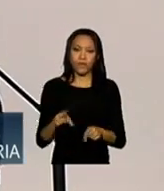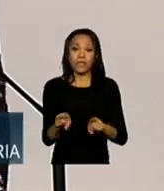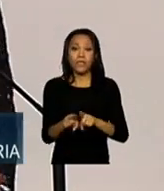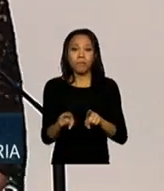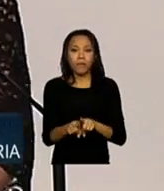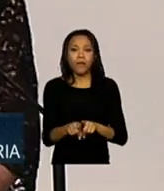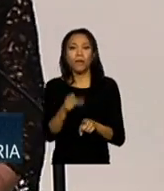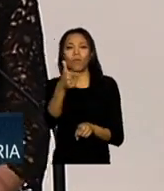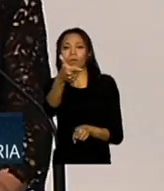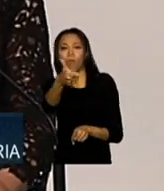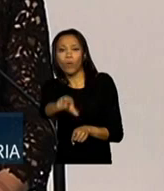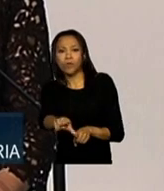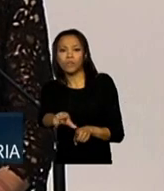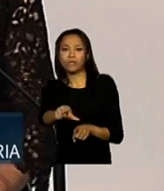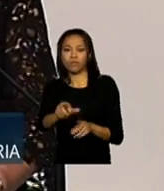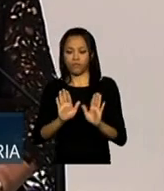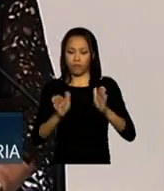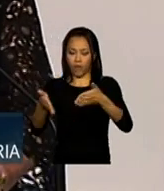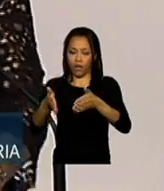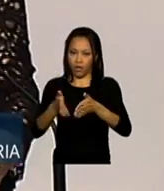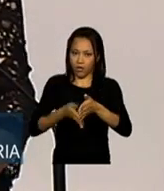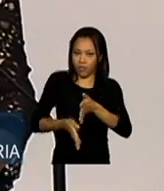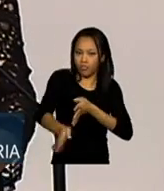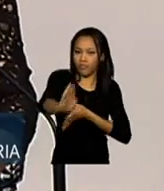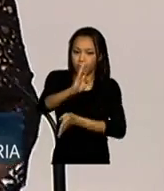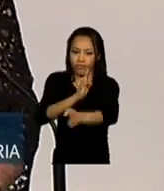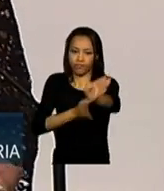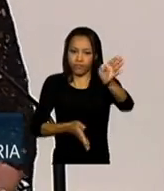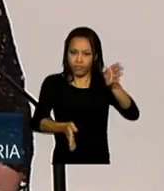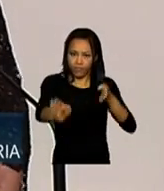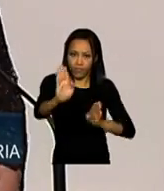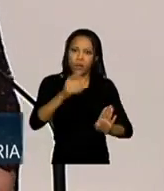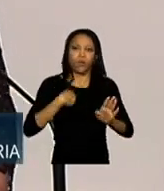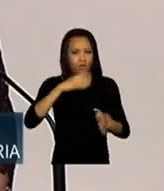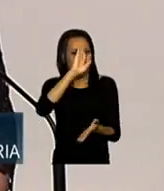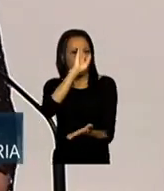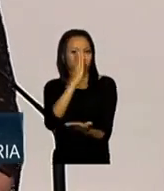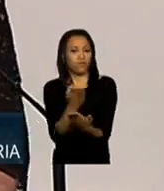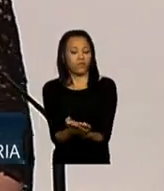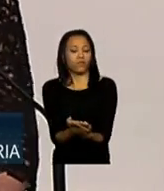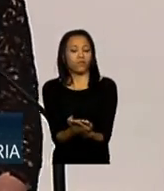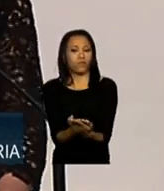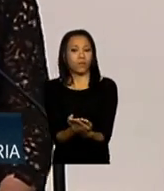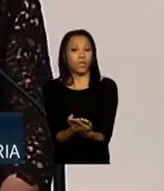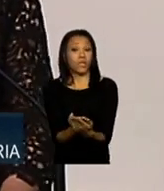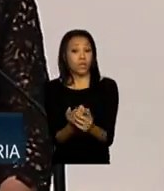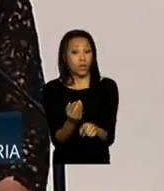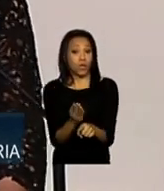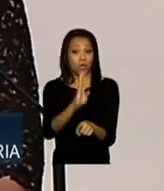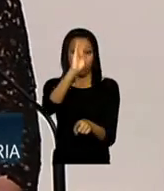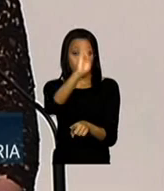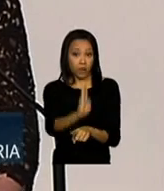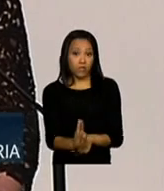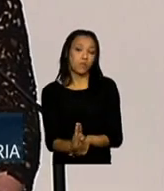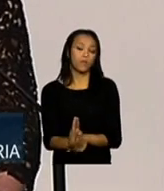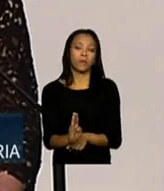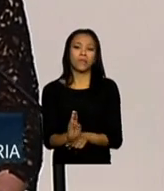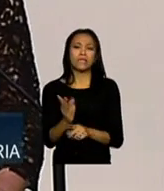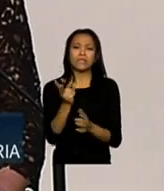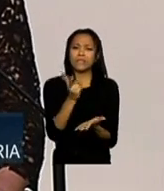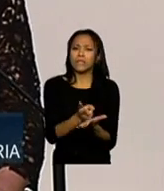específico de ferrovias, eu acredito essencial para o Brasil